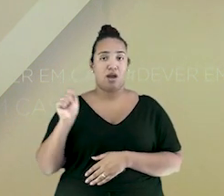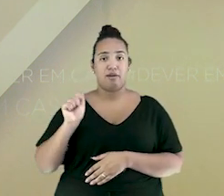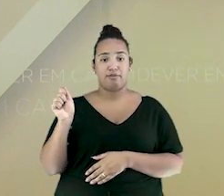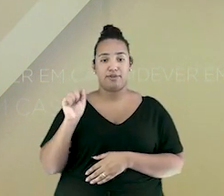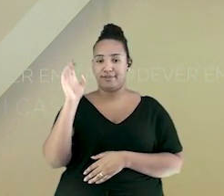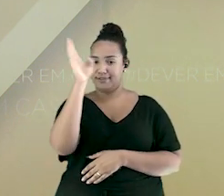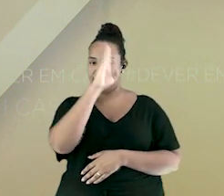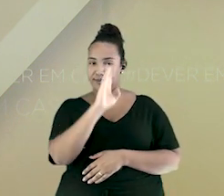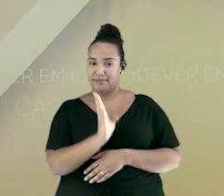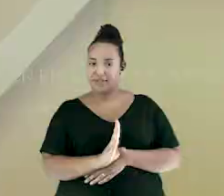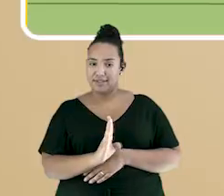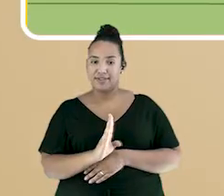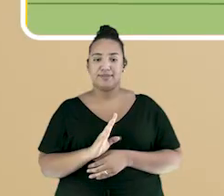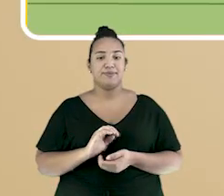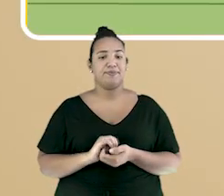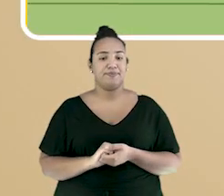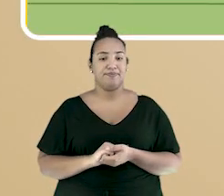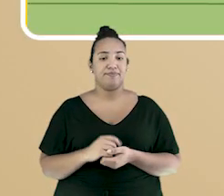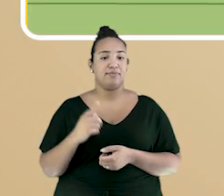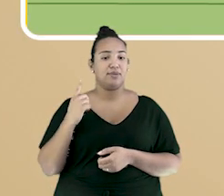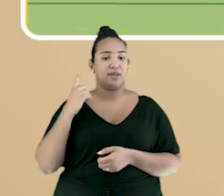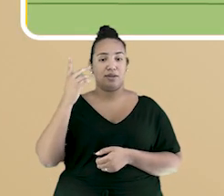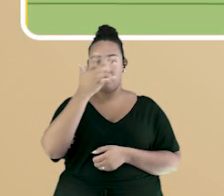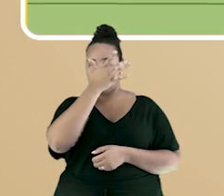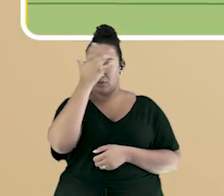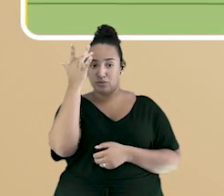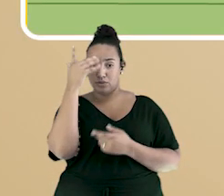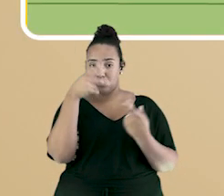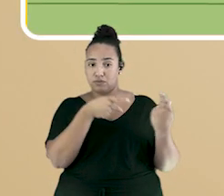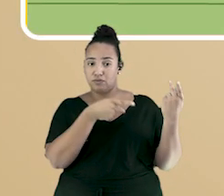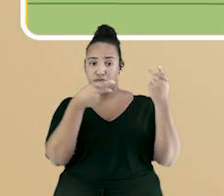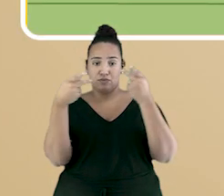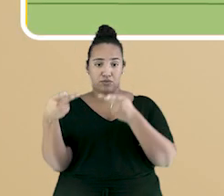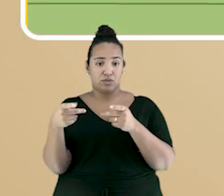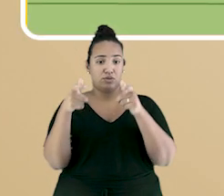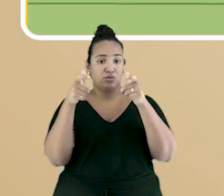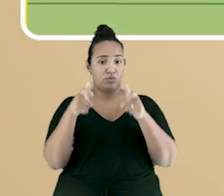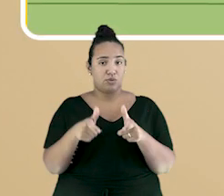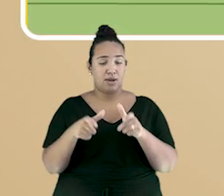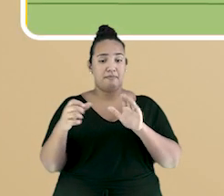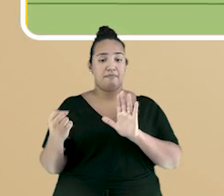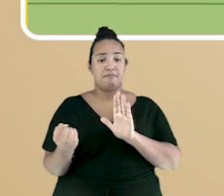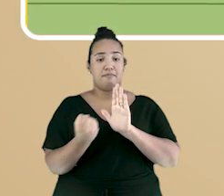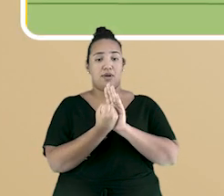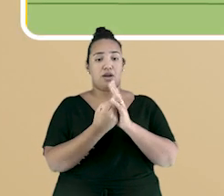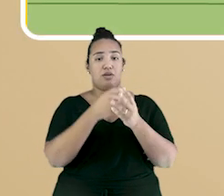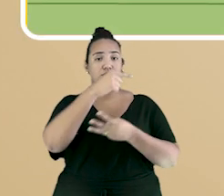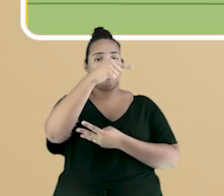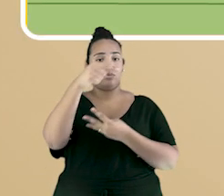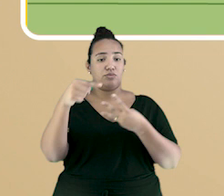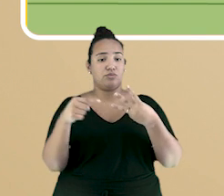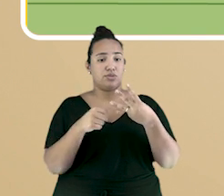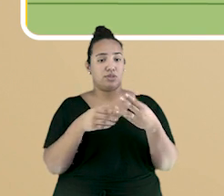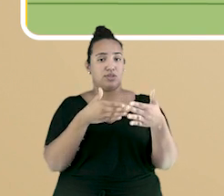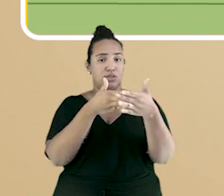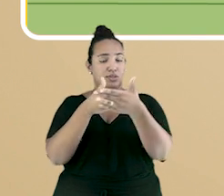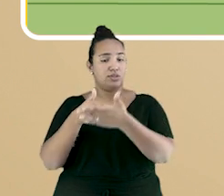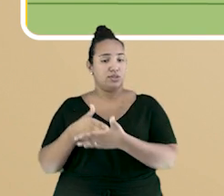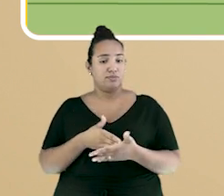e Brasil. Muitas pessoas visitam um local chamado Marco das Três